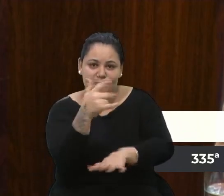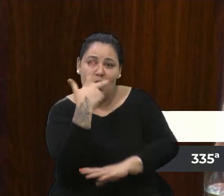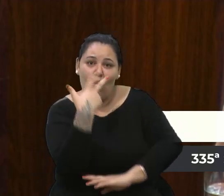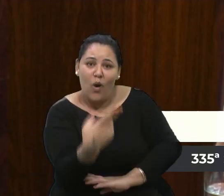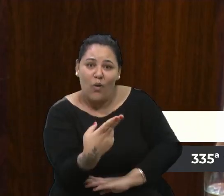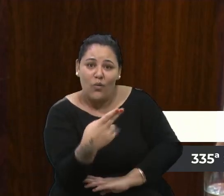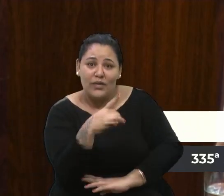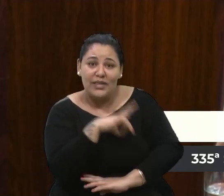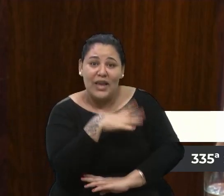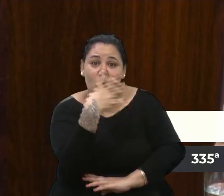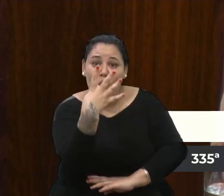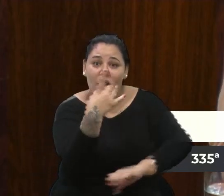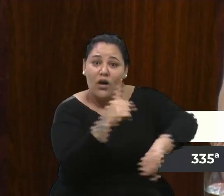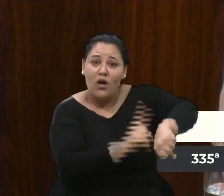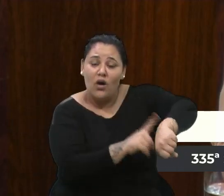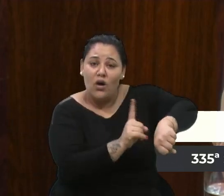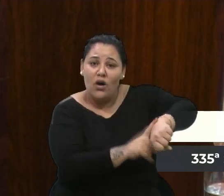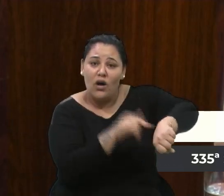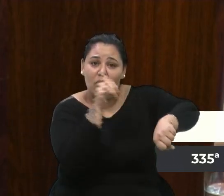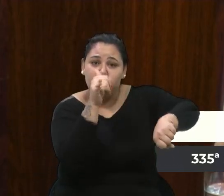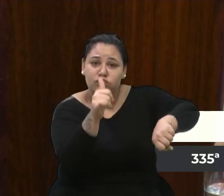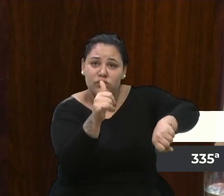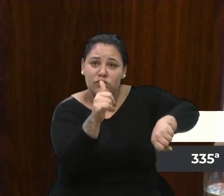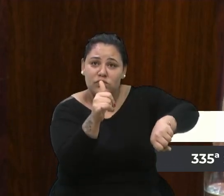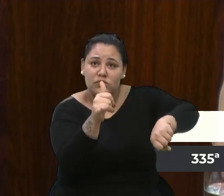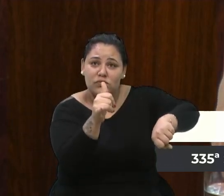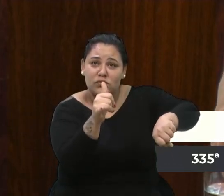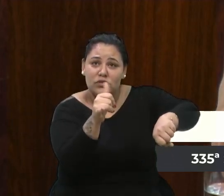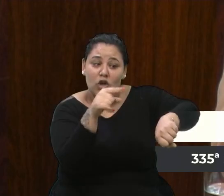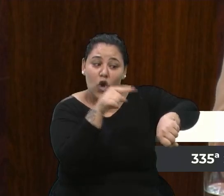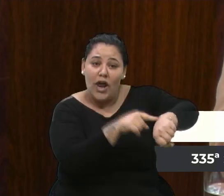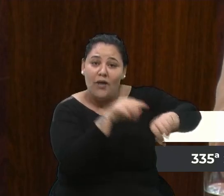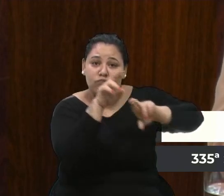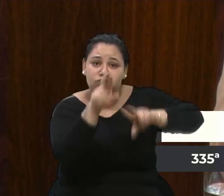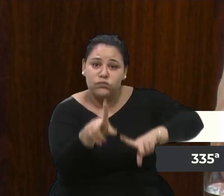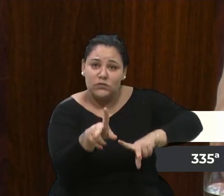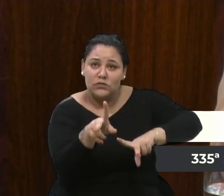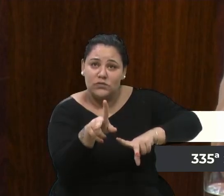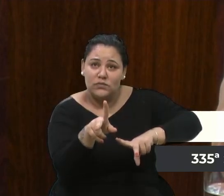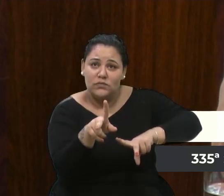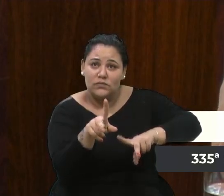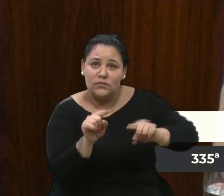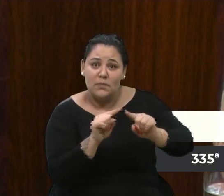4 horários de ônibus, em horários alternados. Mas